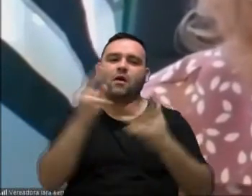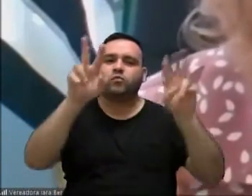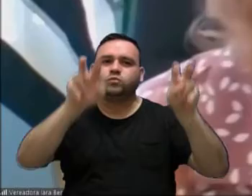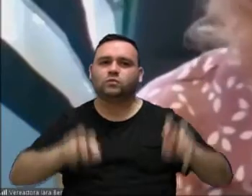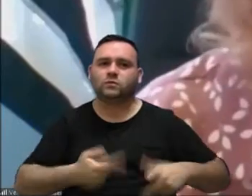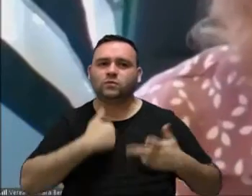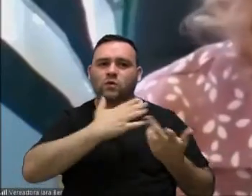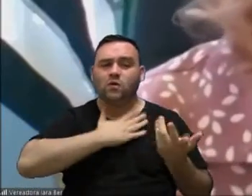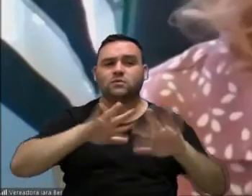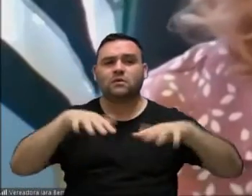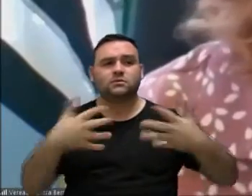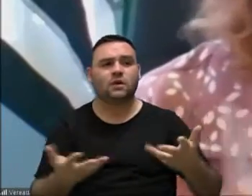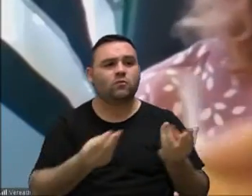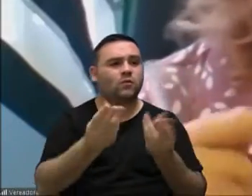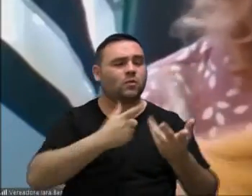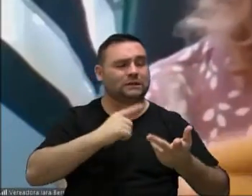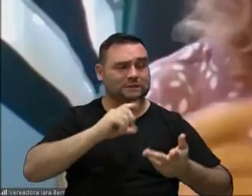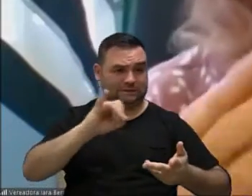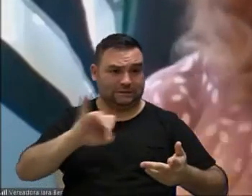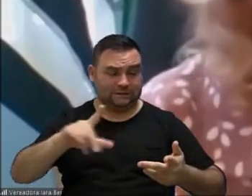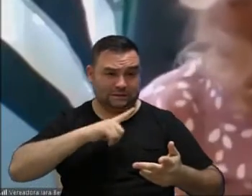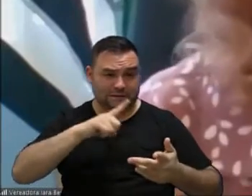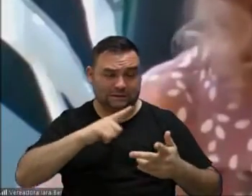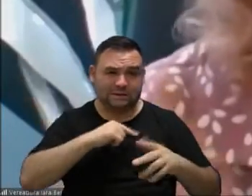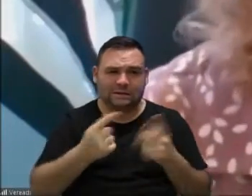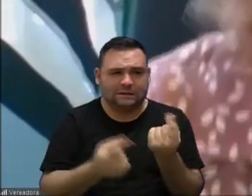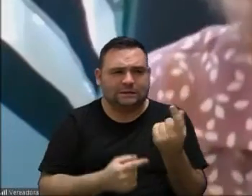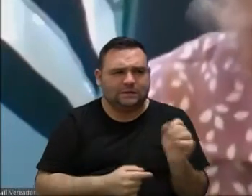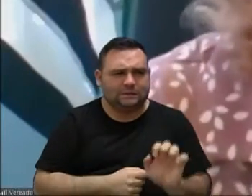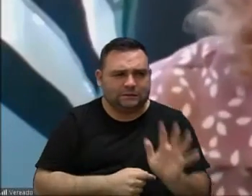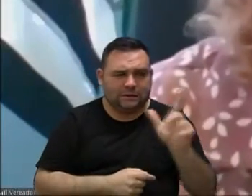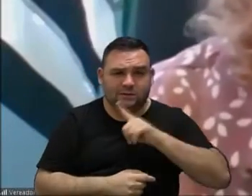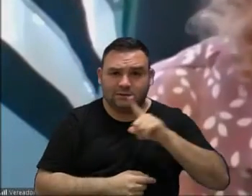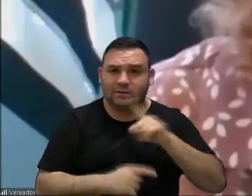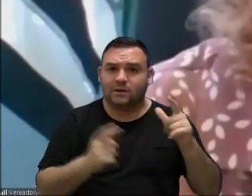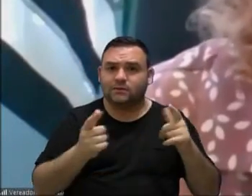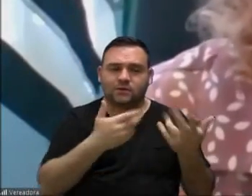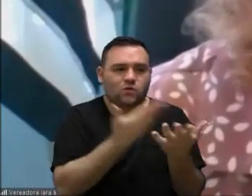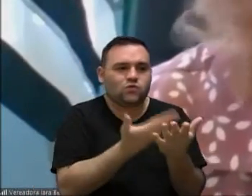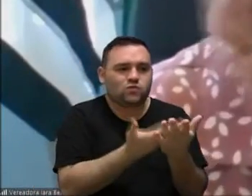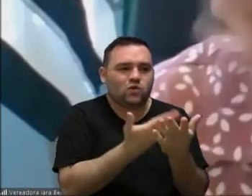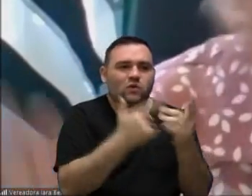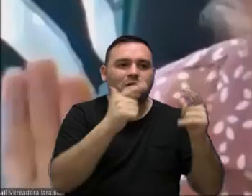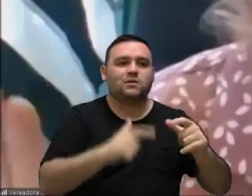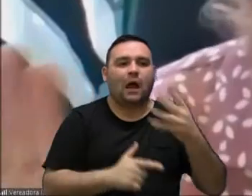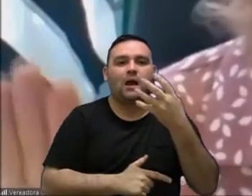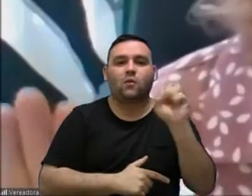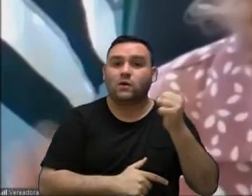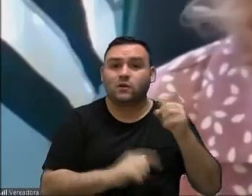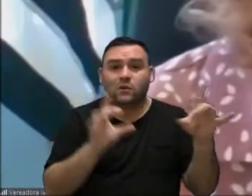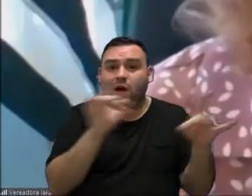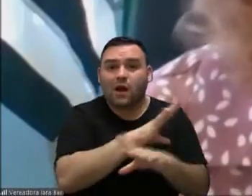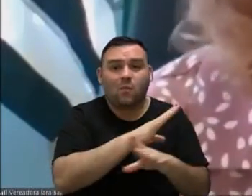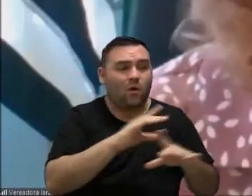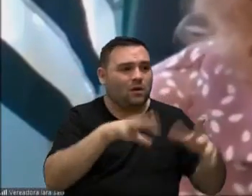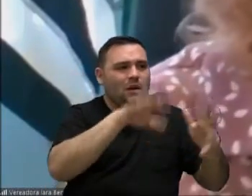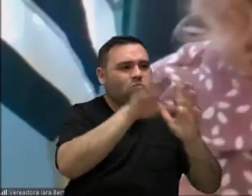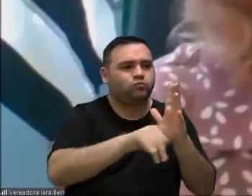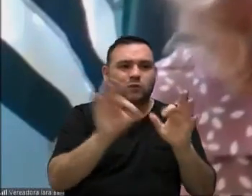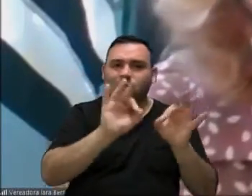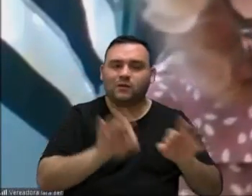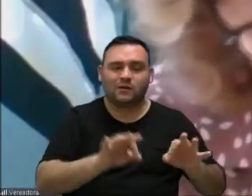temas então você tem um custo um pouquinho maior foi feito numa escola de aparecidinha e acabou os furtos lá